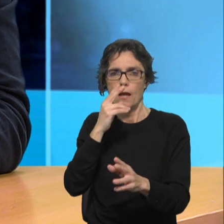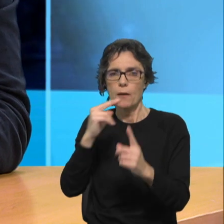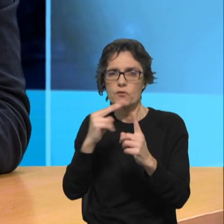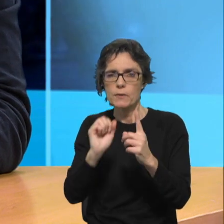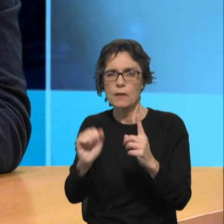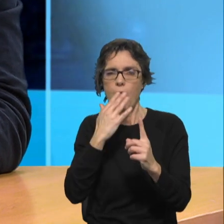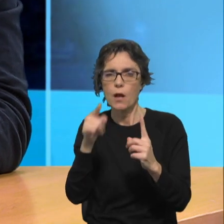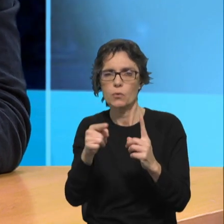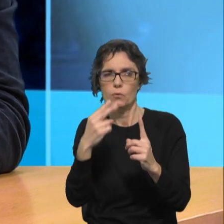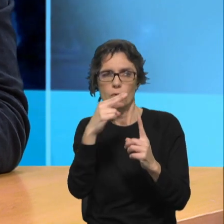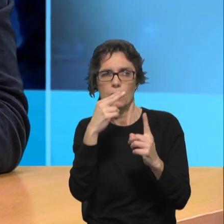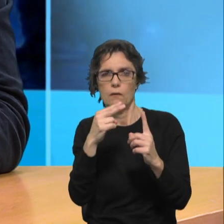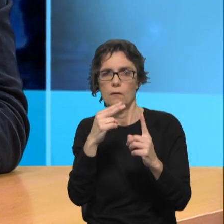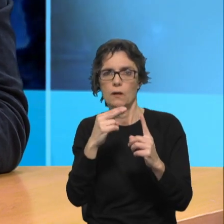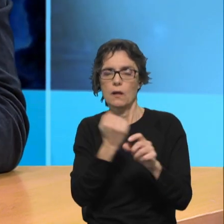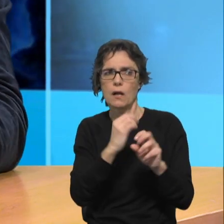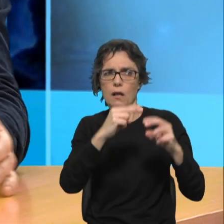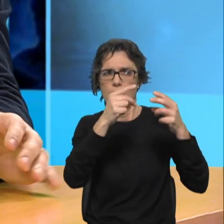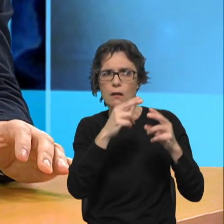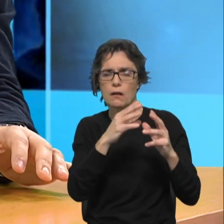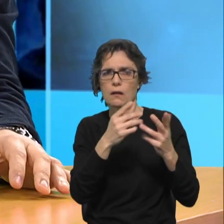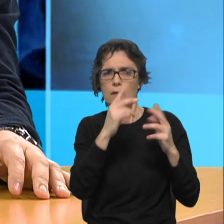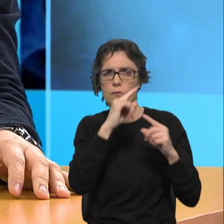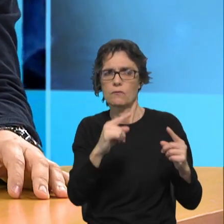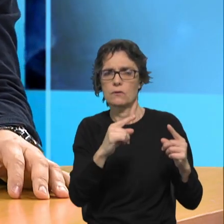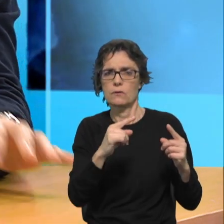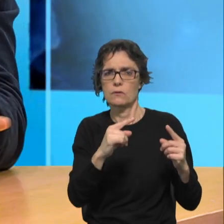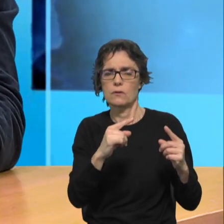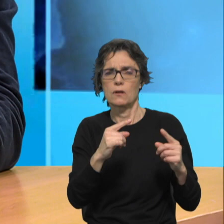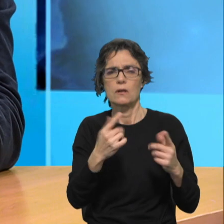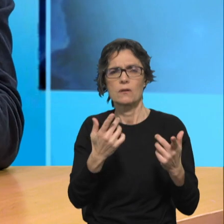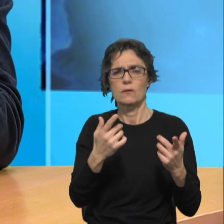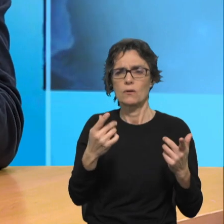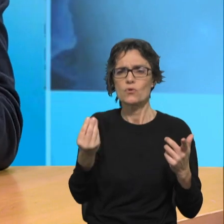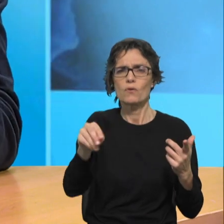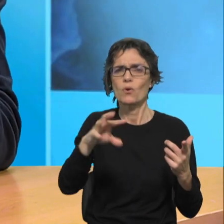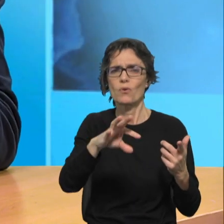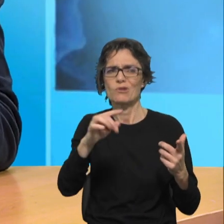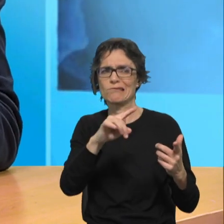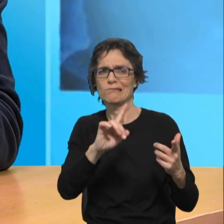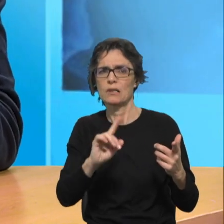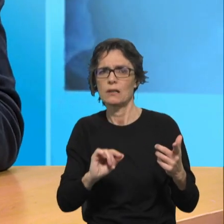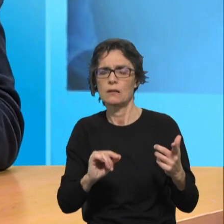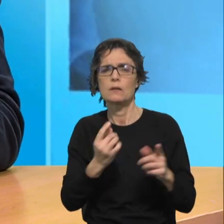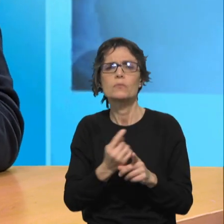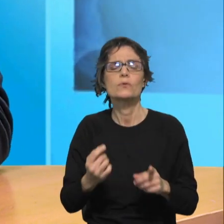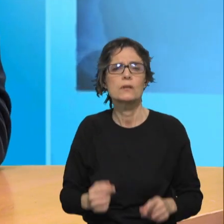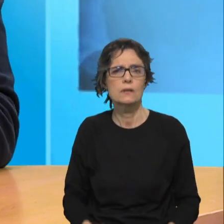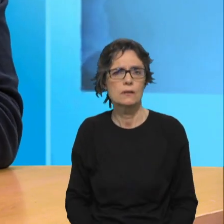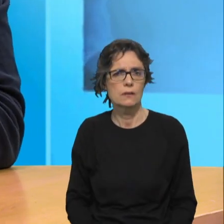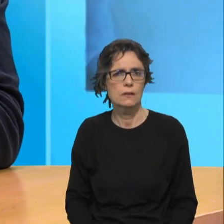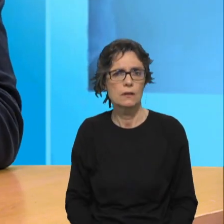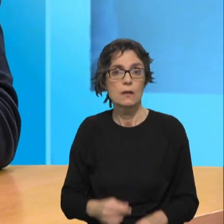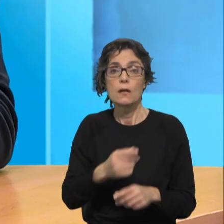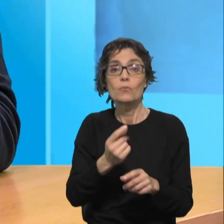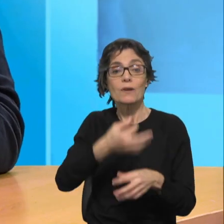algumas pessoas dizem, tão simples, etc., porque é que não há mais gente a ir? E só é possível se for mesmo dignificada.